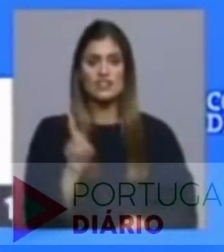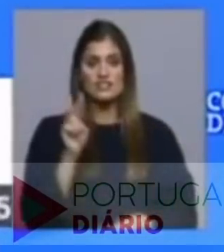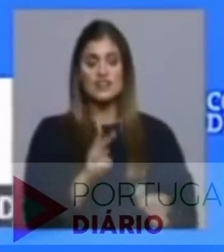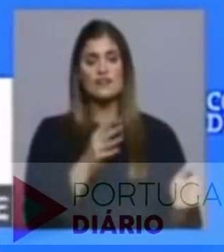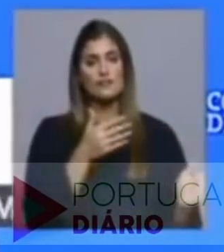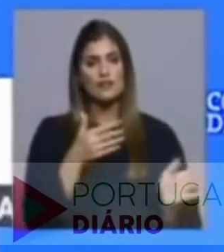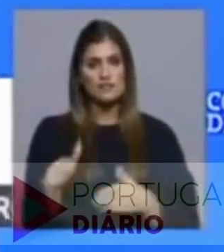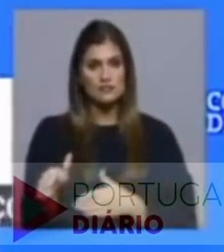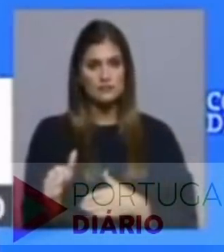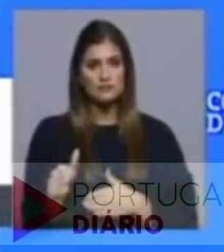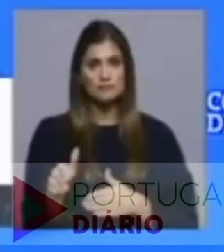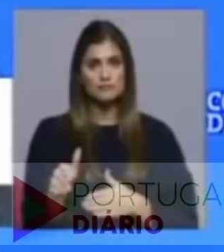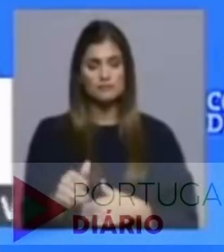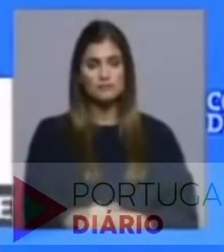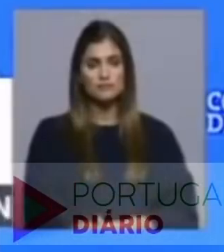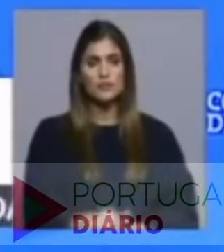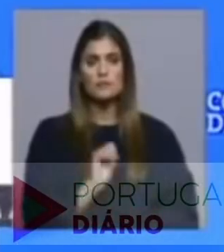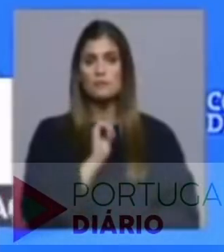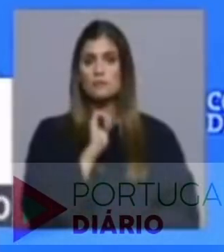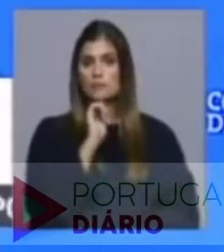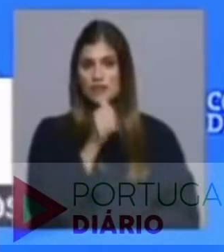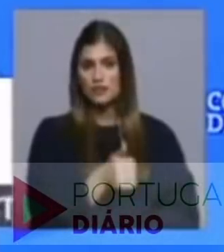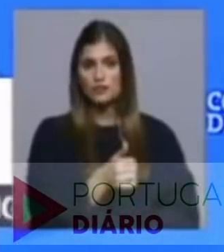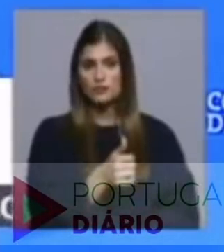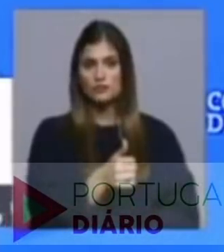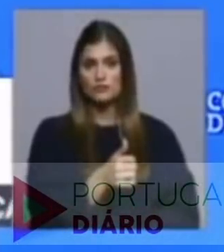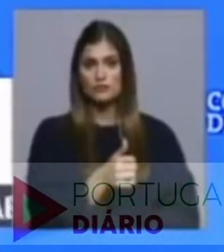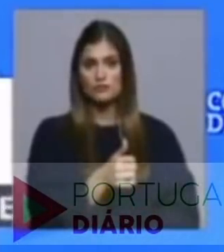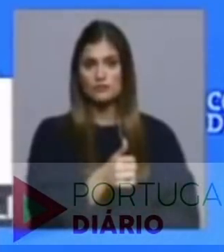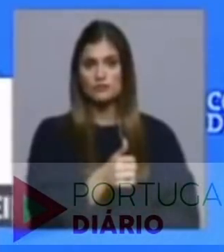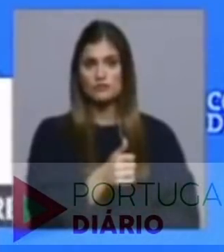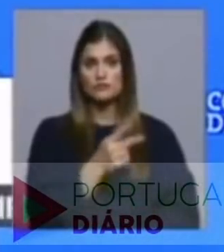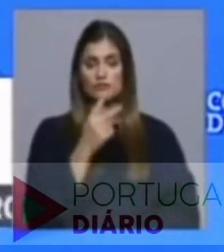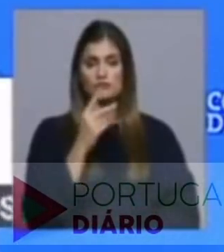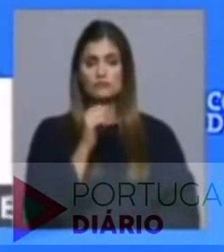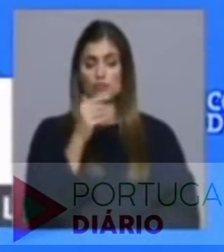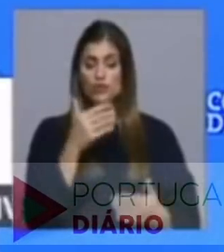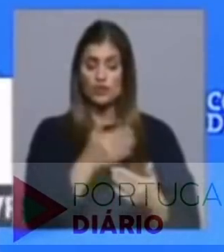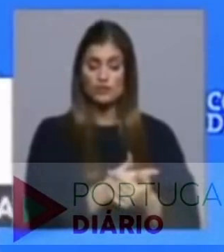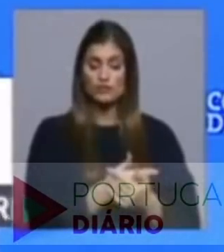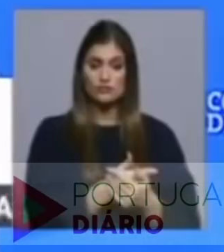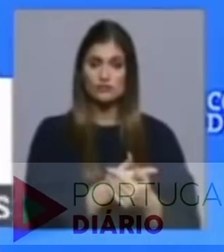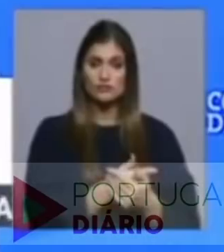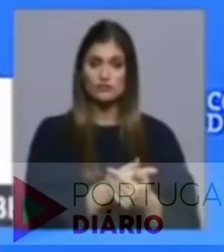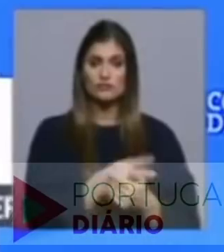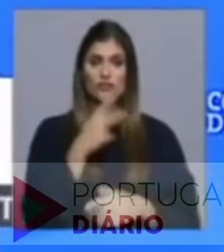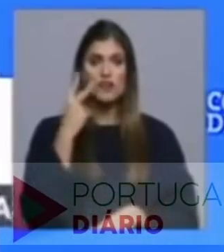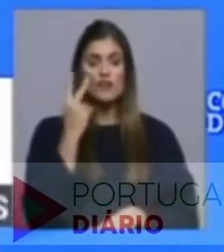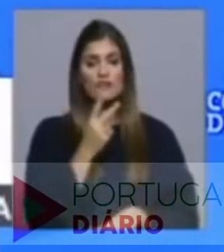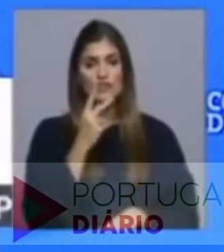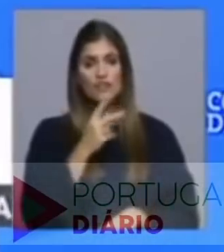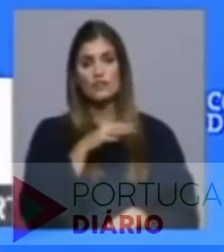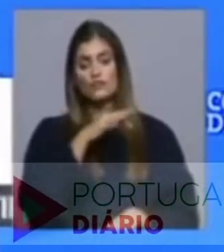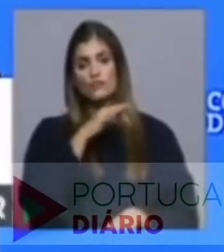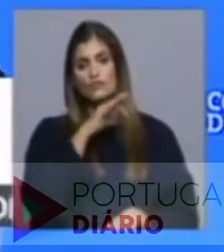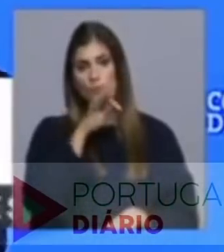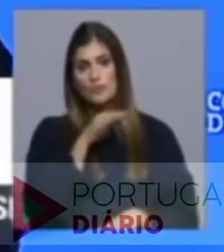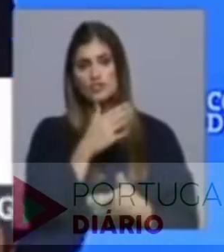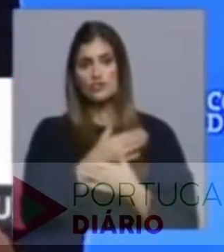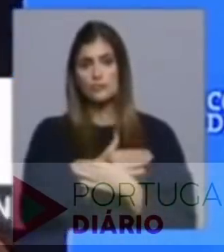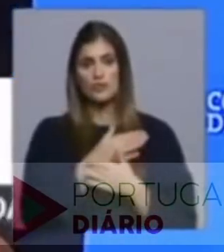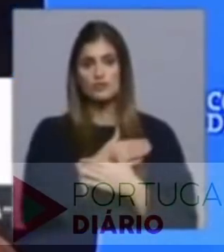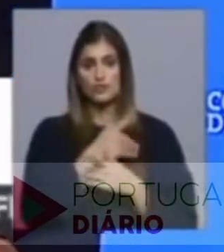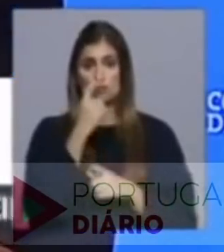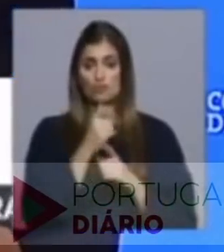vaga perderam as suas vidas, as vidas dos seus amigos, dos seus familiares, dos seus entes